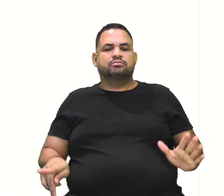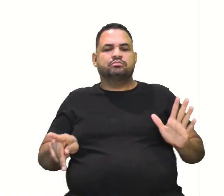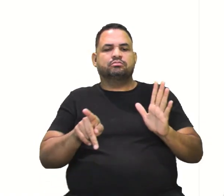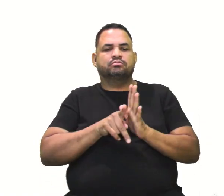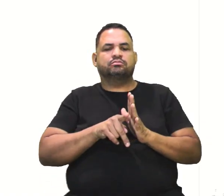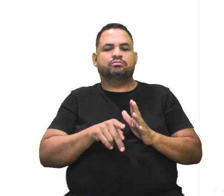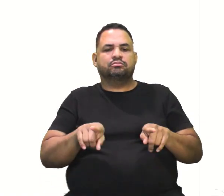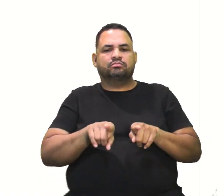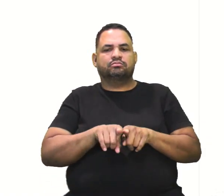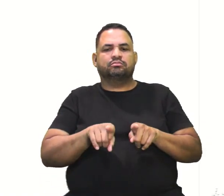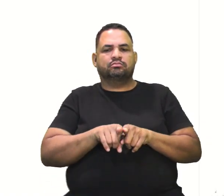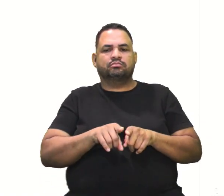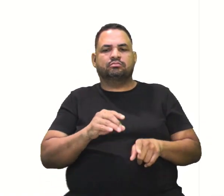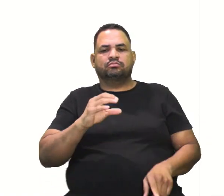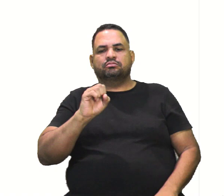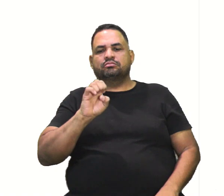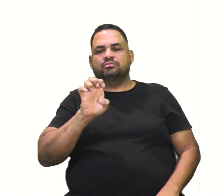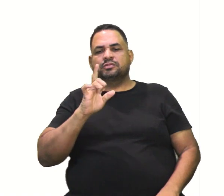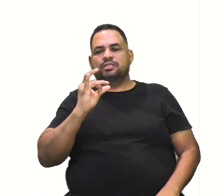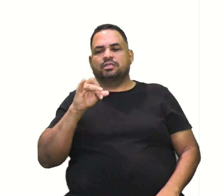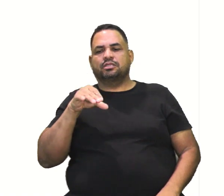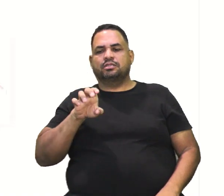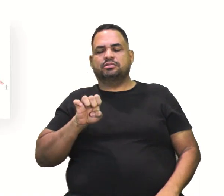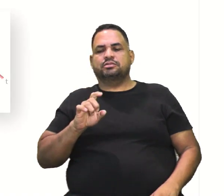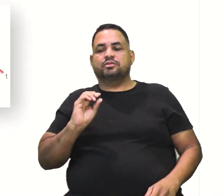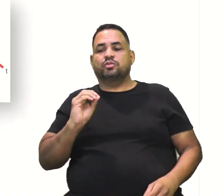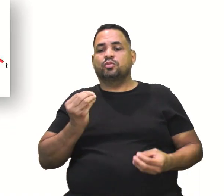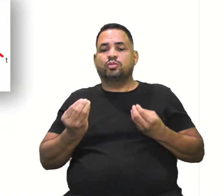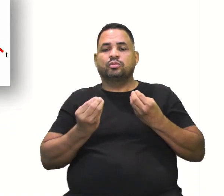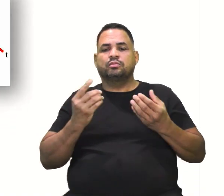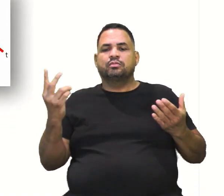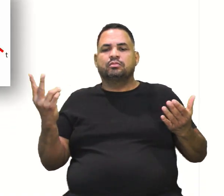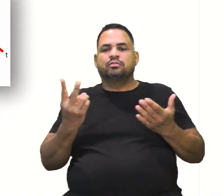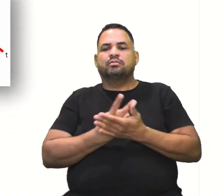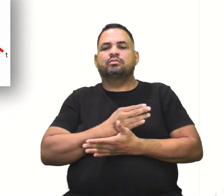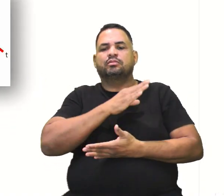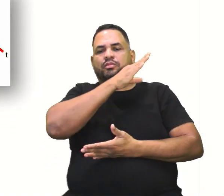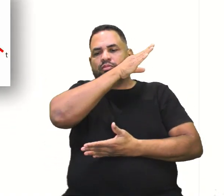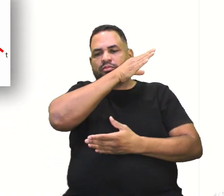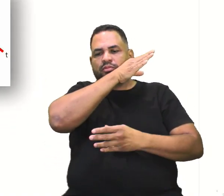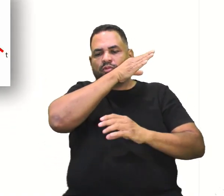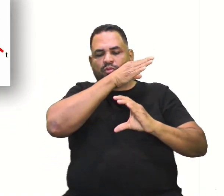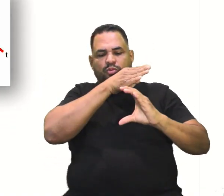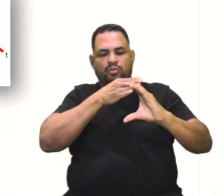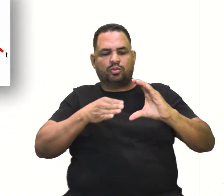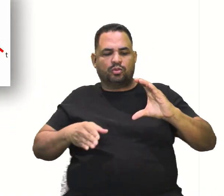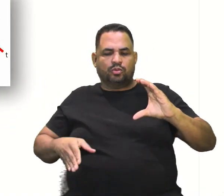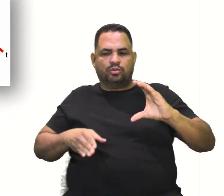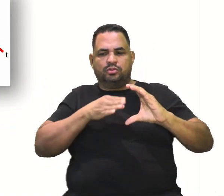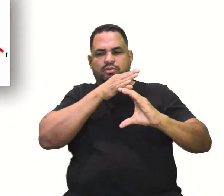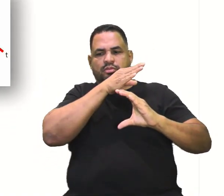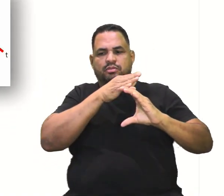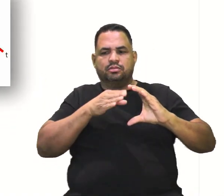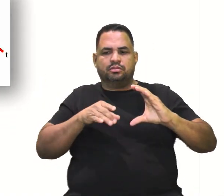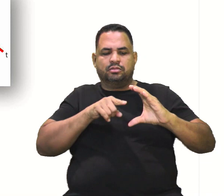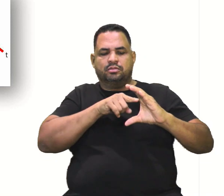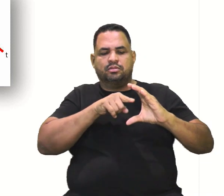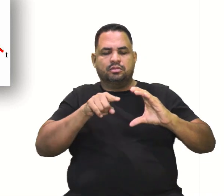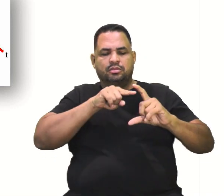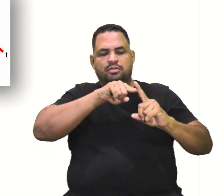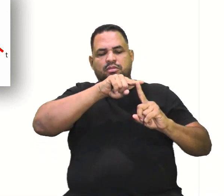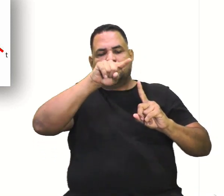próprio. E temos também a secante, como que acontece? A secante é aquela que corta a circunferência em dois